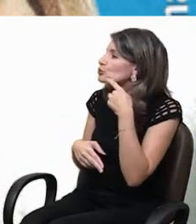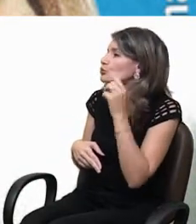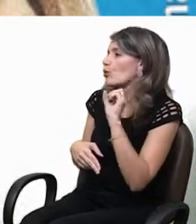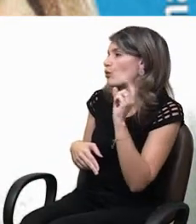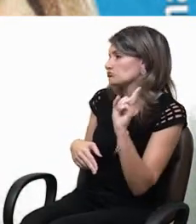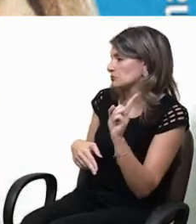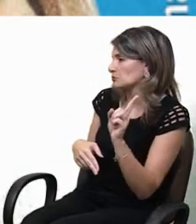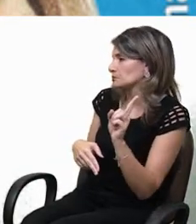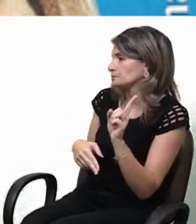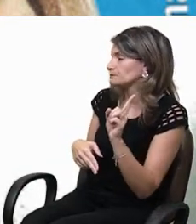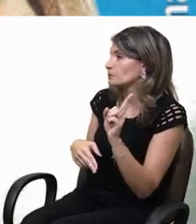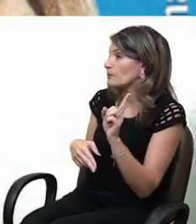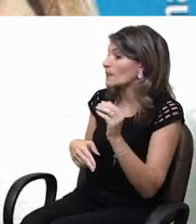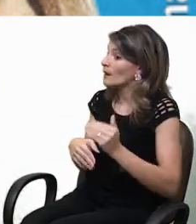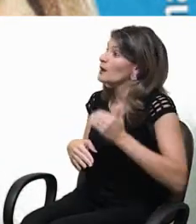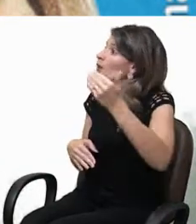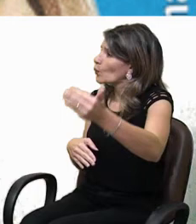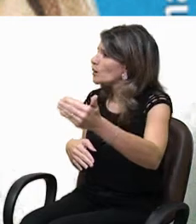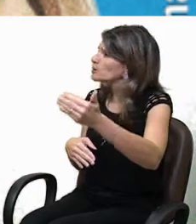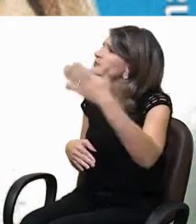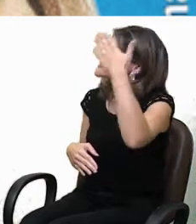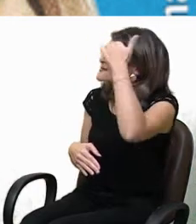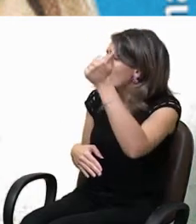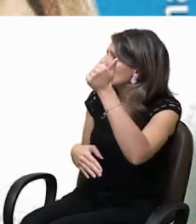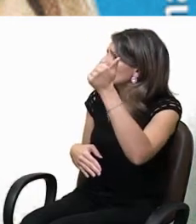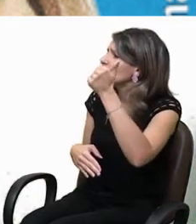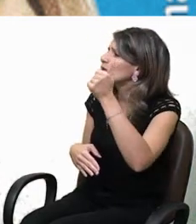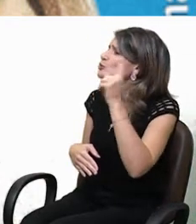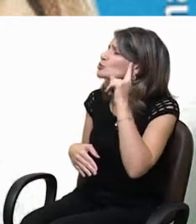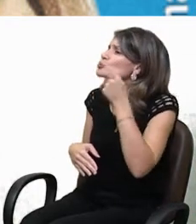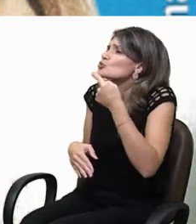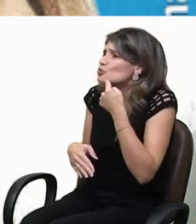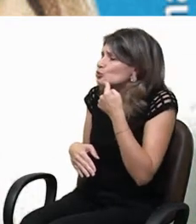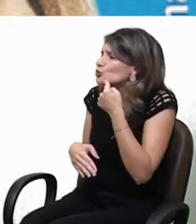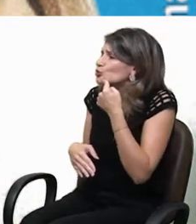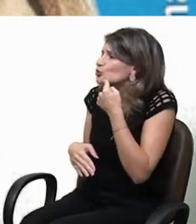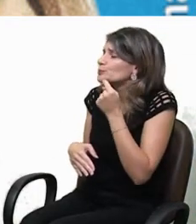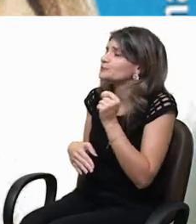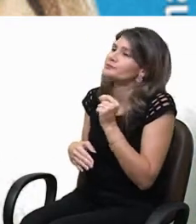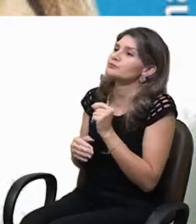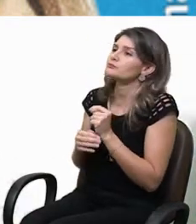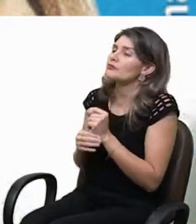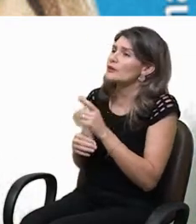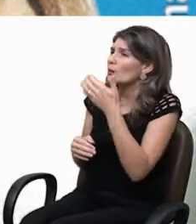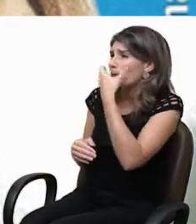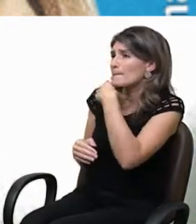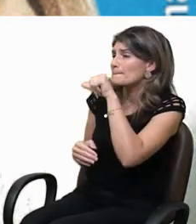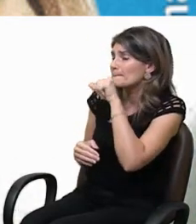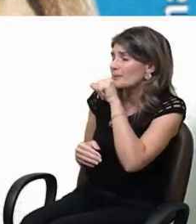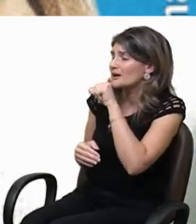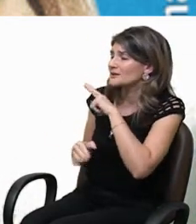Quando se descobre a surdez do filho, o pai tem várias...